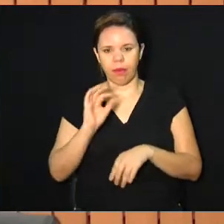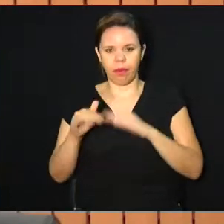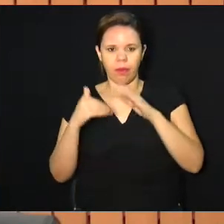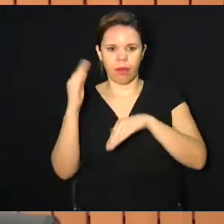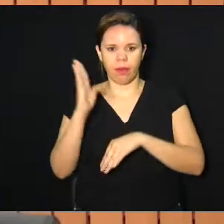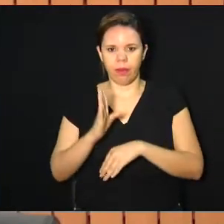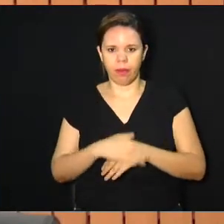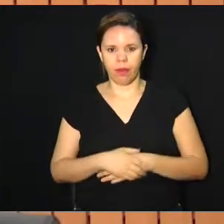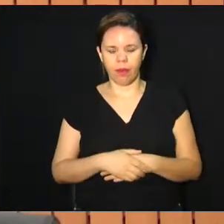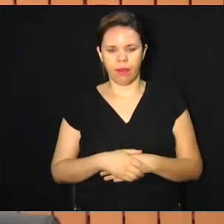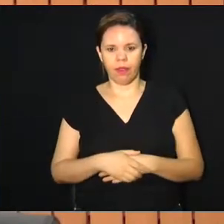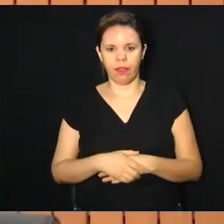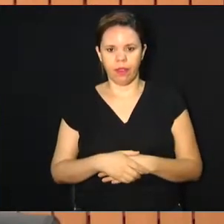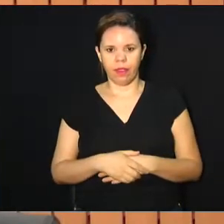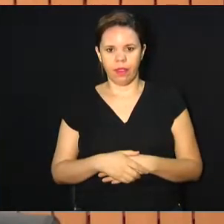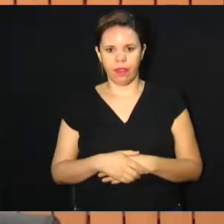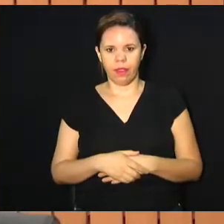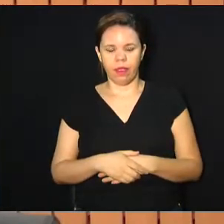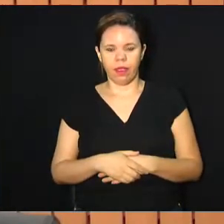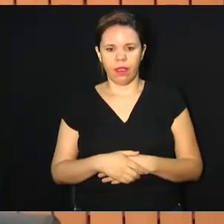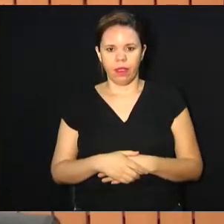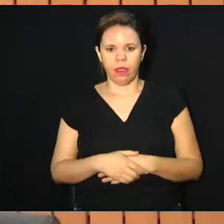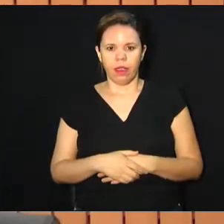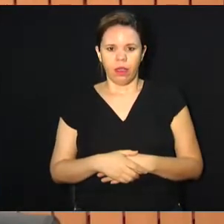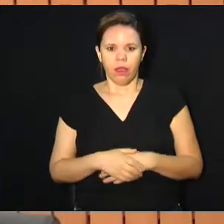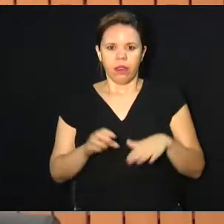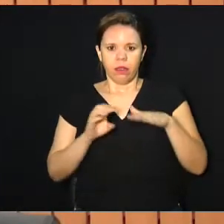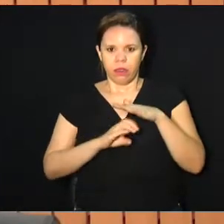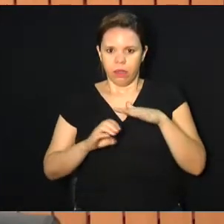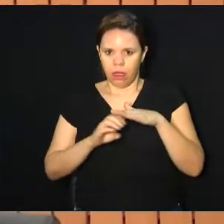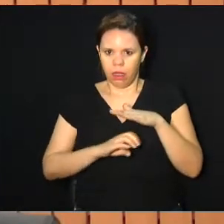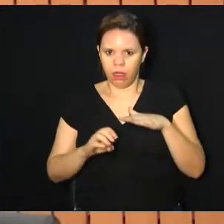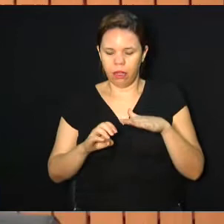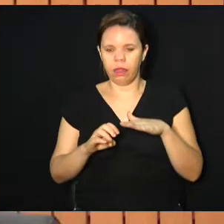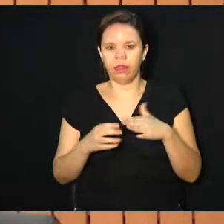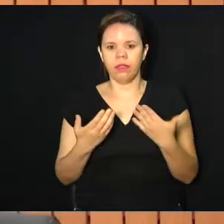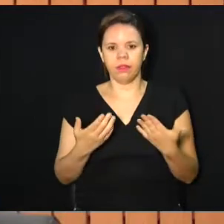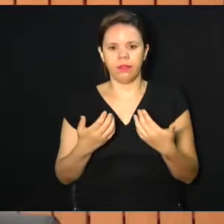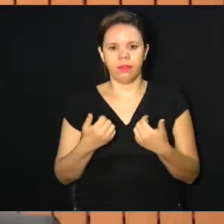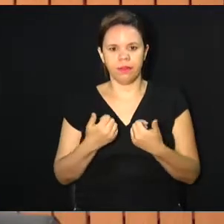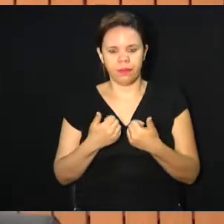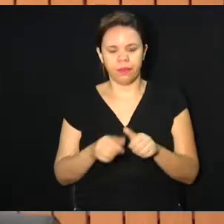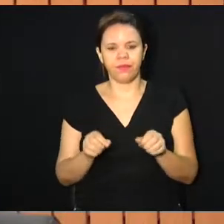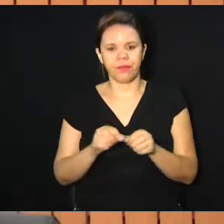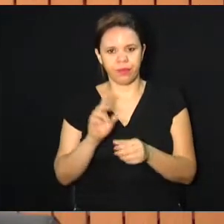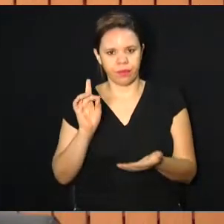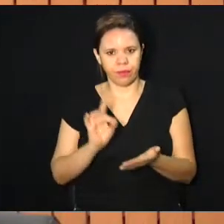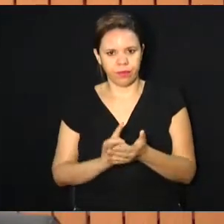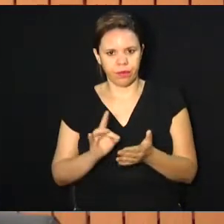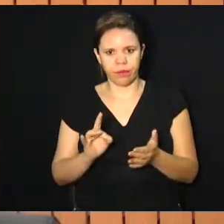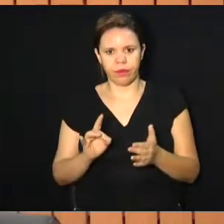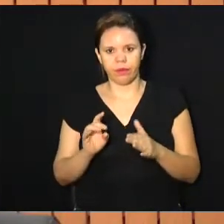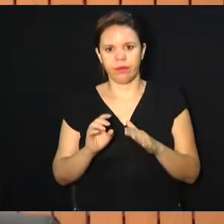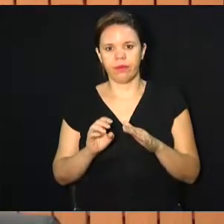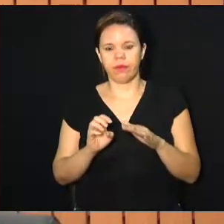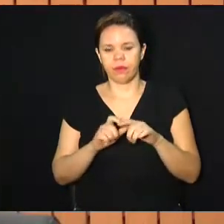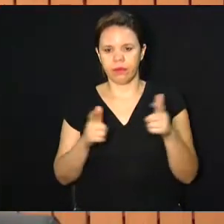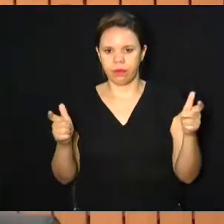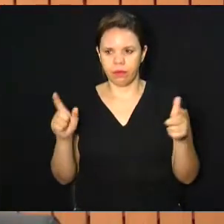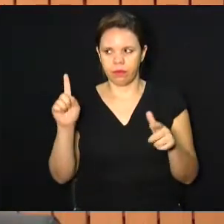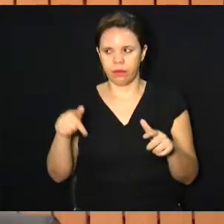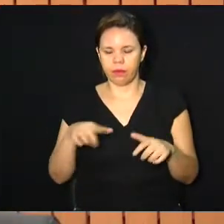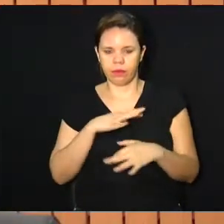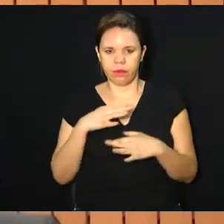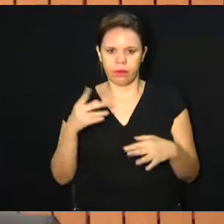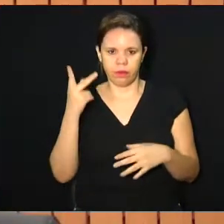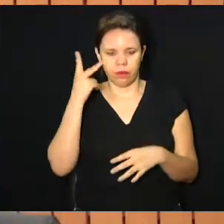Brasil. Os lobbies das empresas de ônibus é bastante forte, bastante grande nas cidades, isso é uma realidade, e, enfim, eles são uma personalidade jurídica, né, tem que